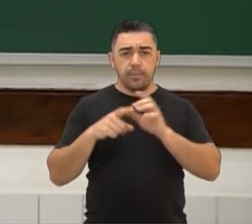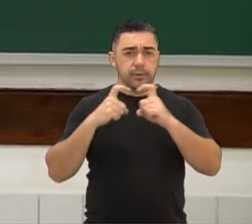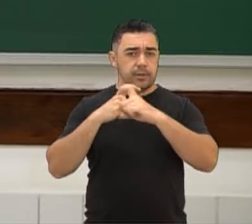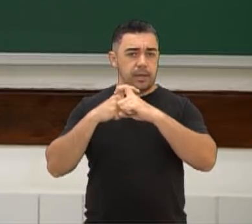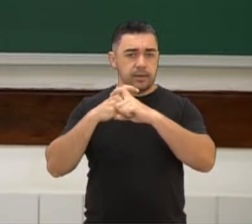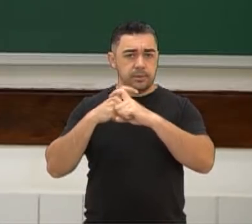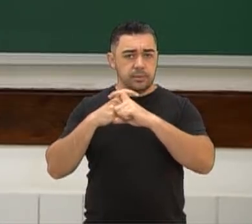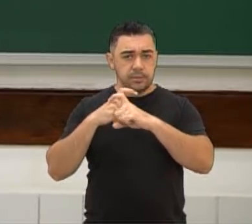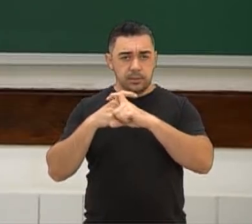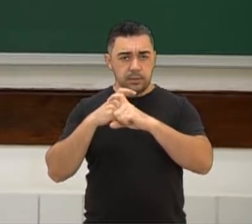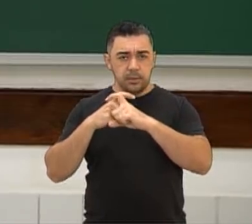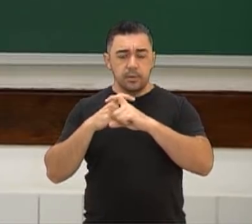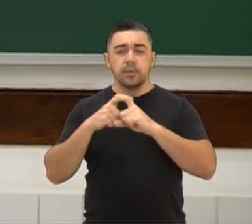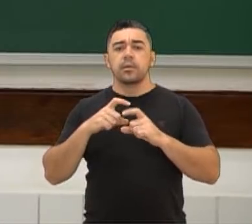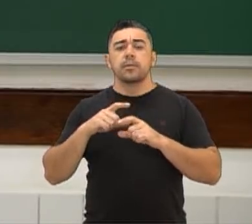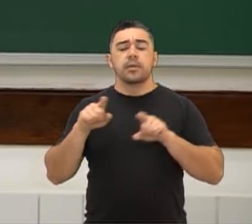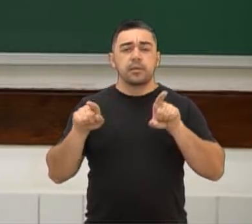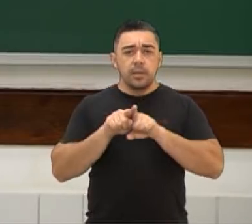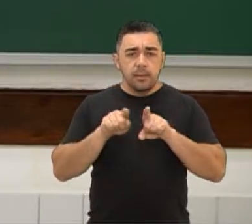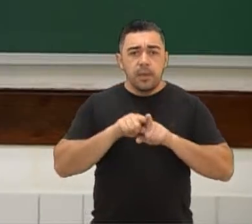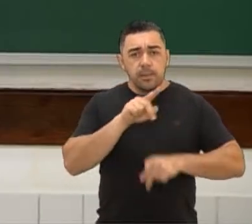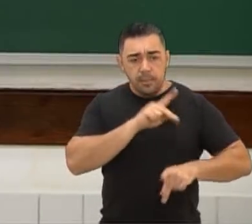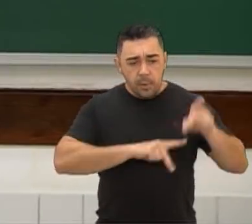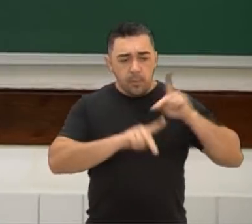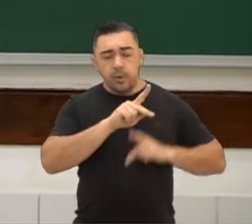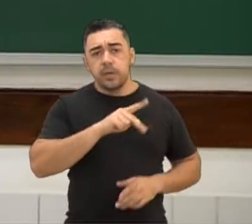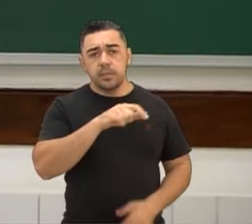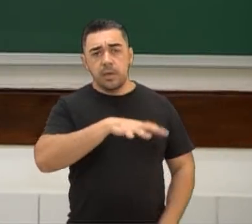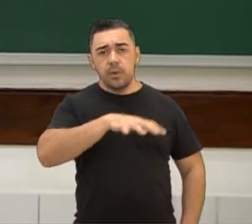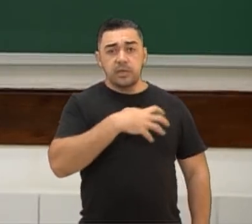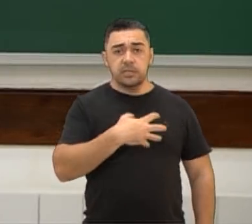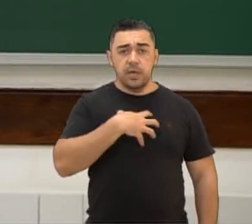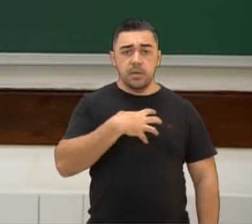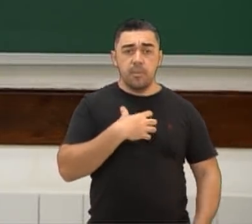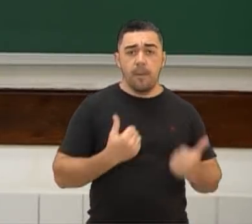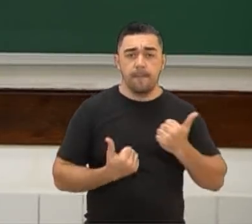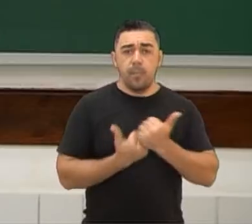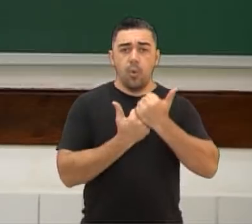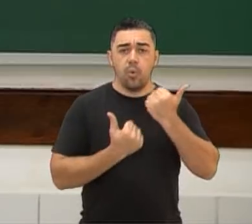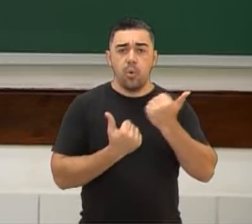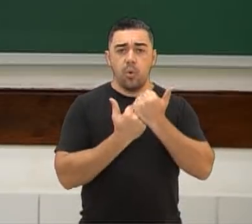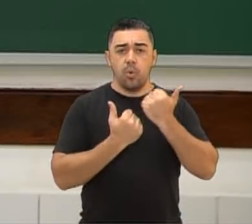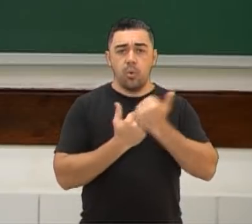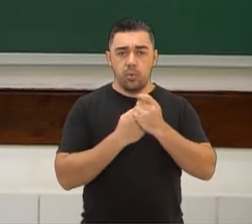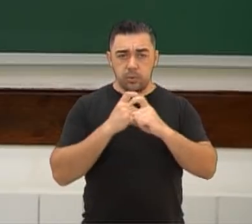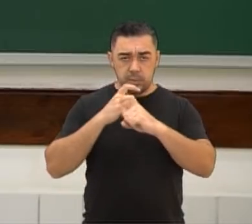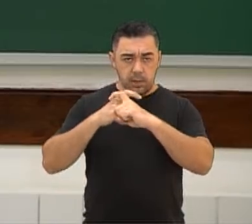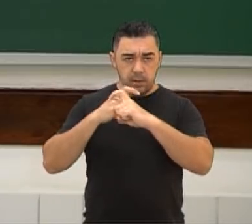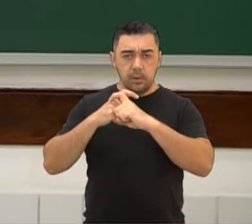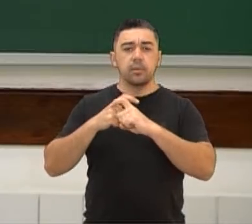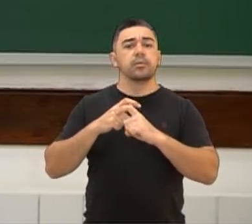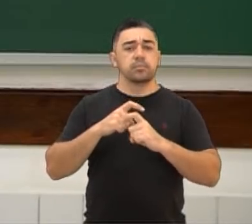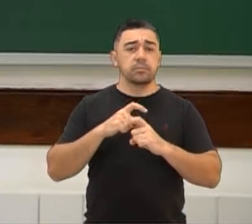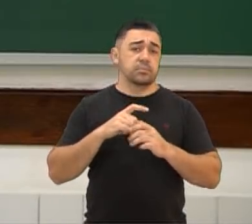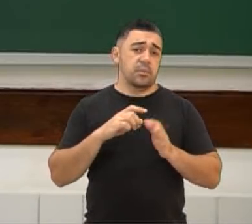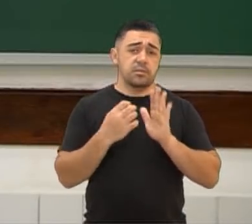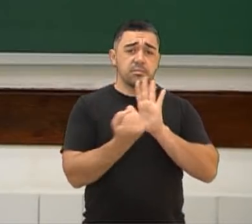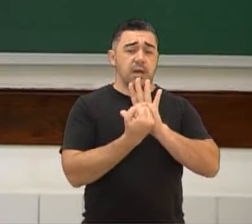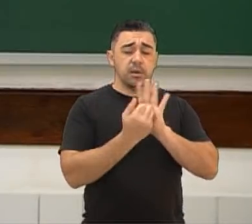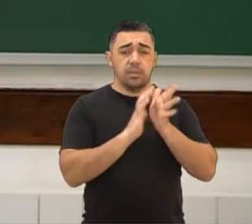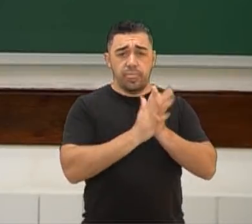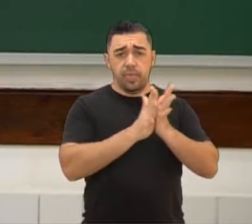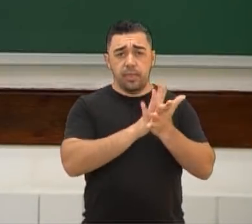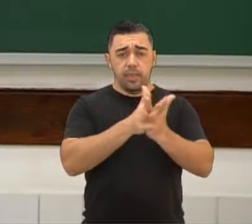Alemanha, tirar da população, então, esse sentimento de apoio ao nazismo. Então, eliminar os símbolos ligados